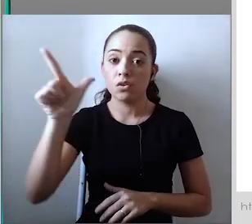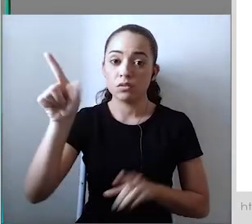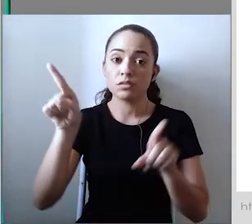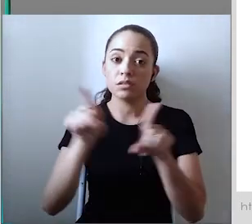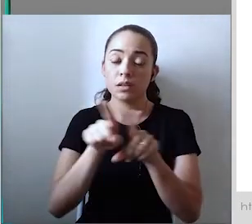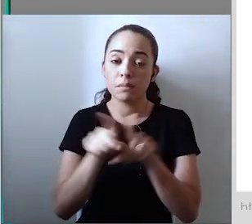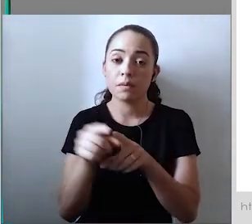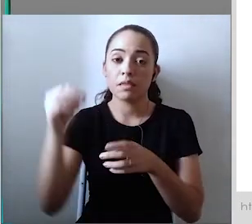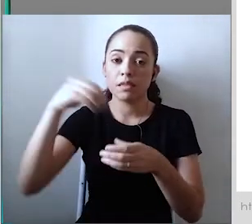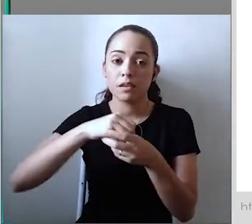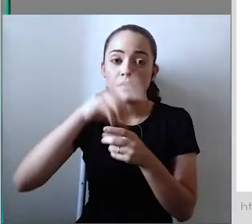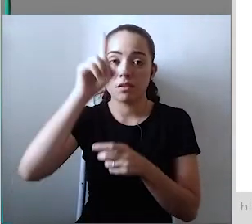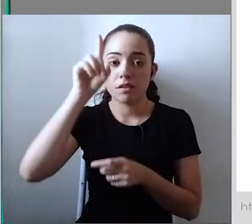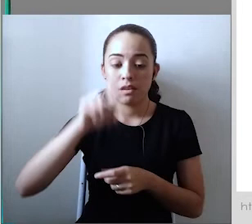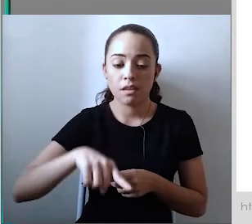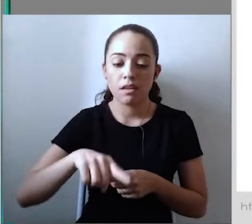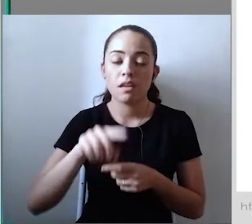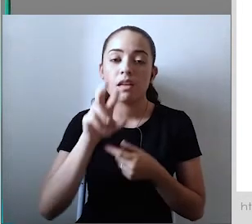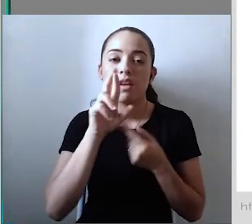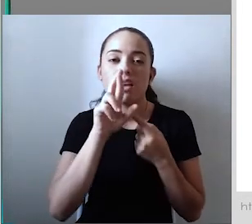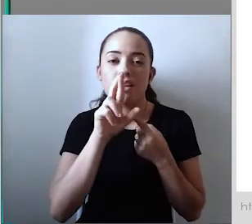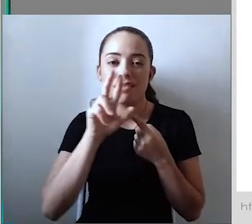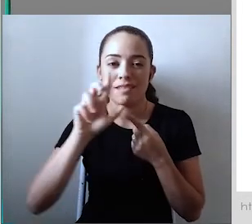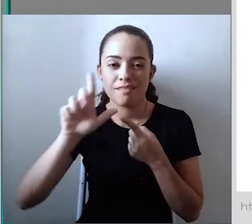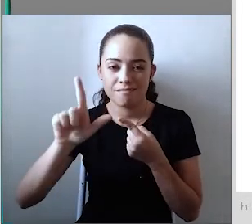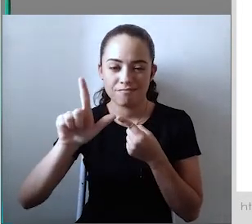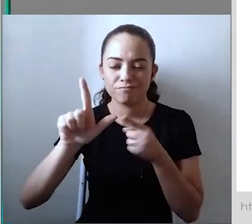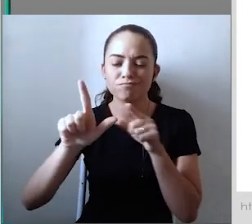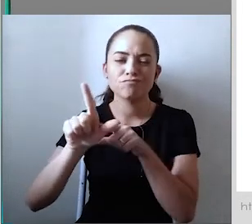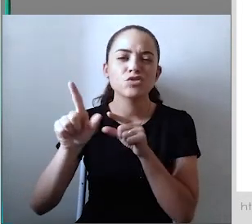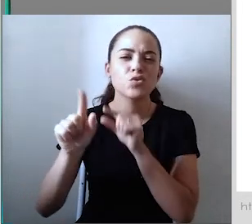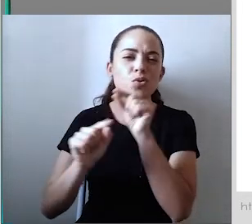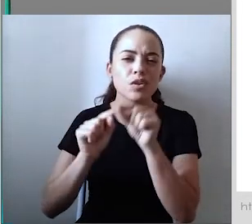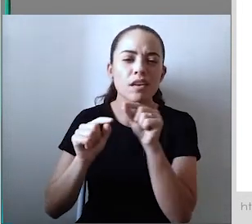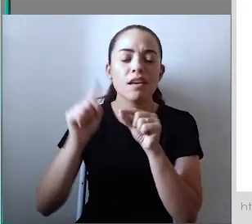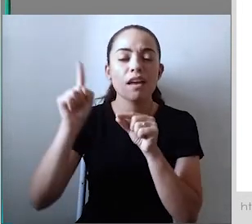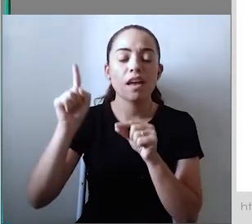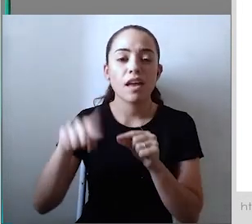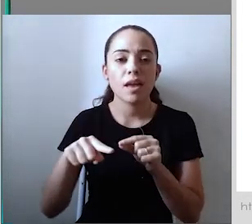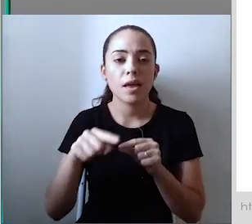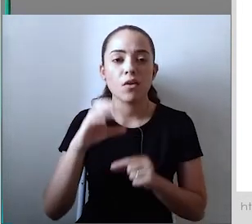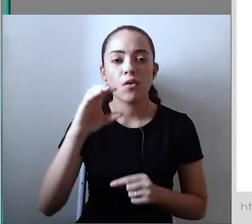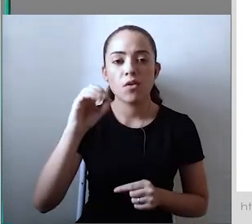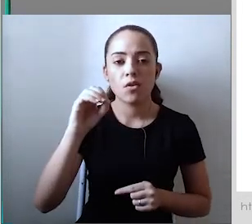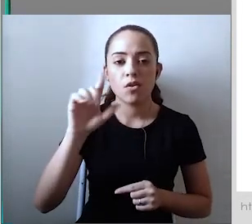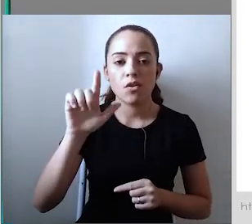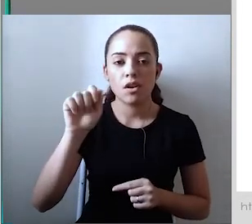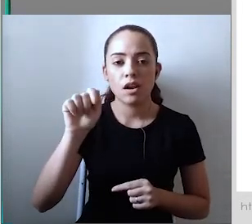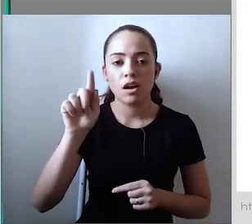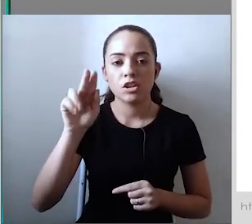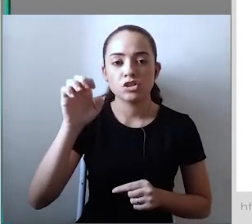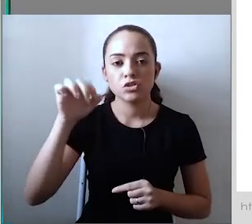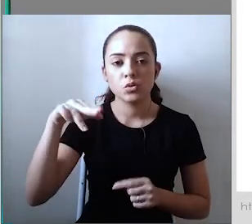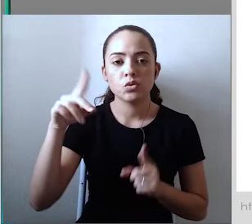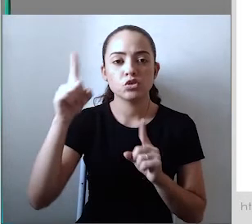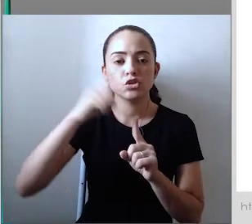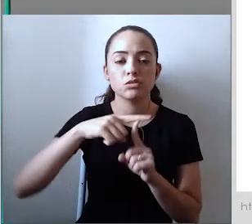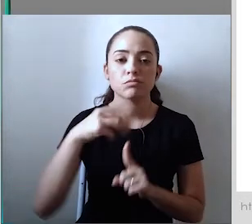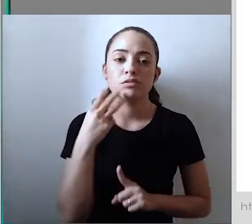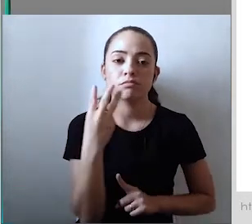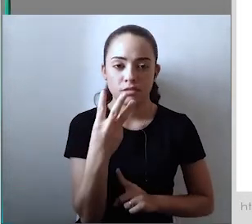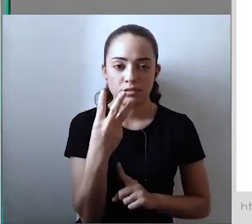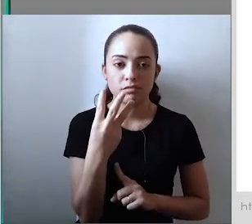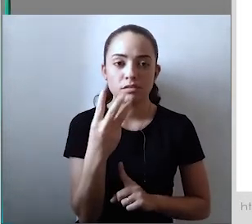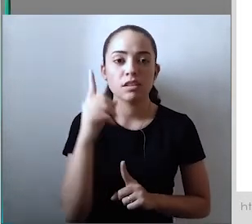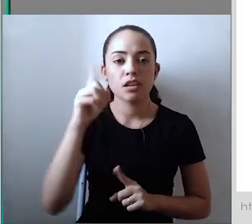O outro componente, que é a lâmina reticular, é basicamente formada por colágeno tipo 3, que é sintetizado pelas